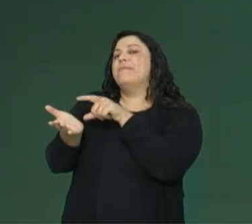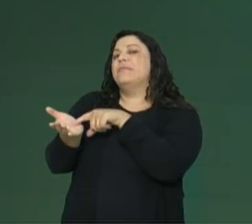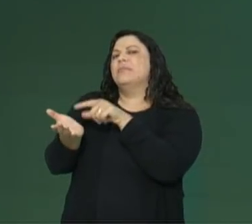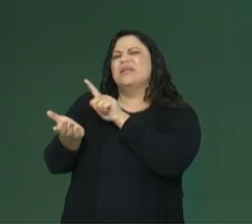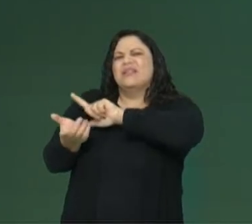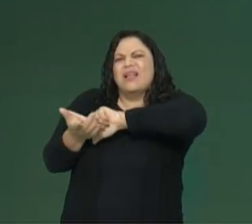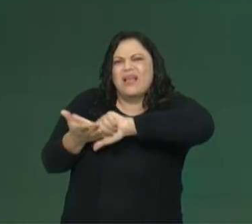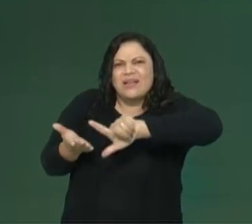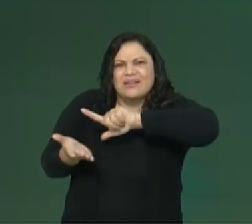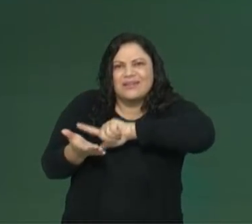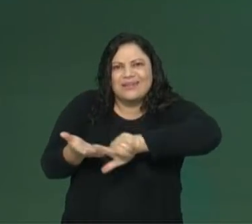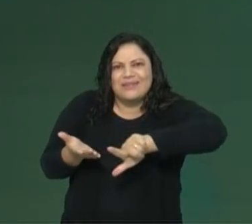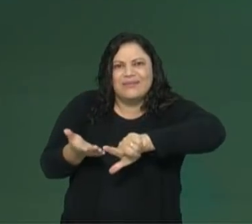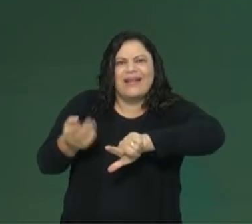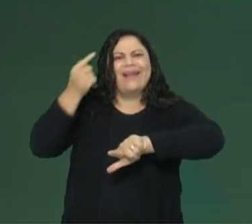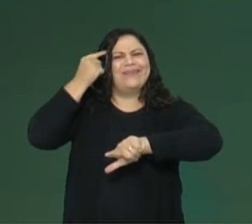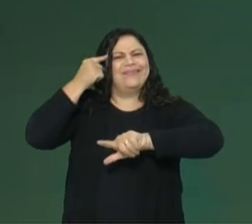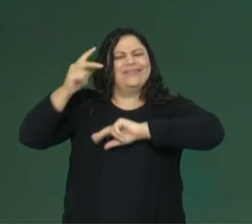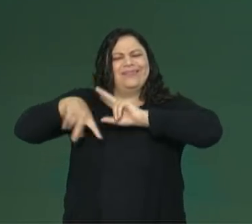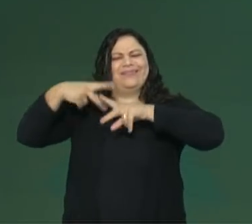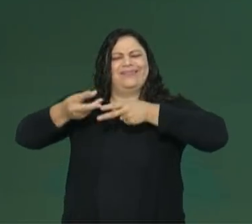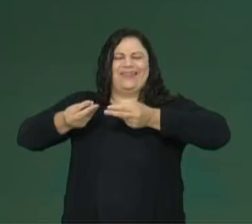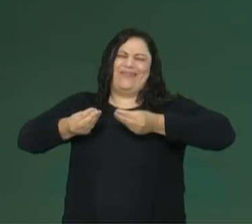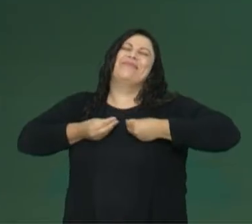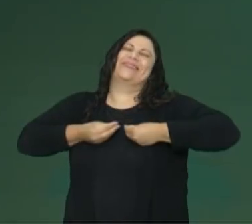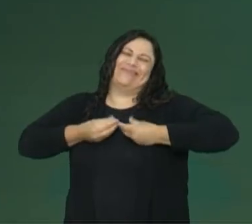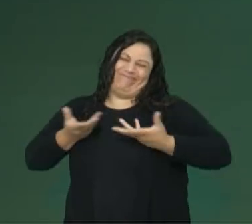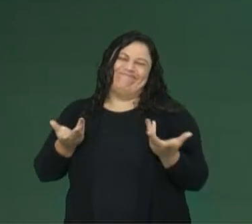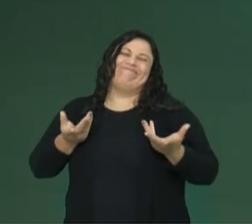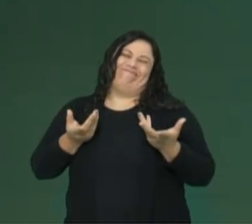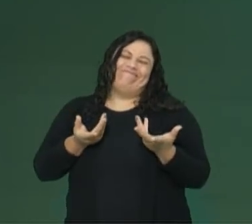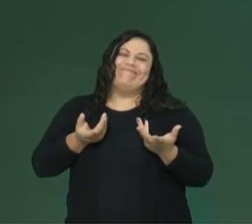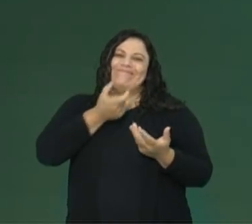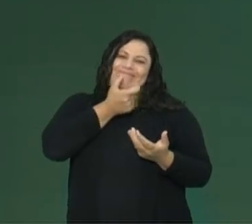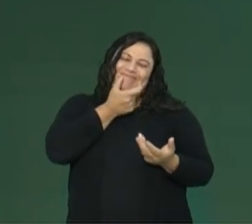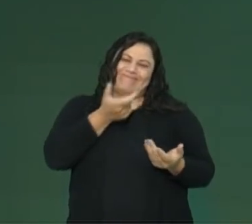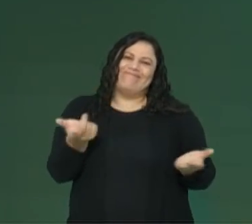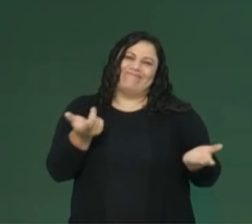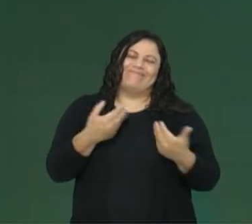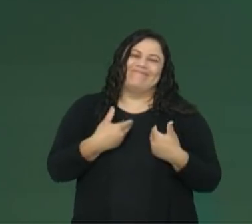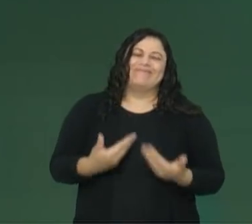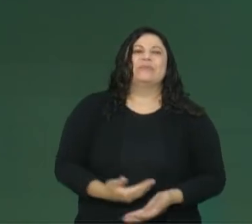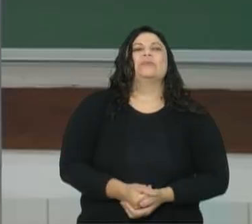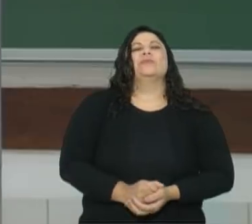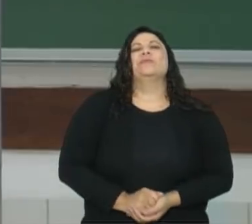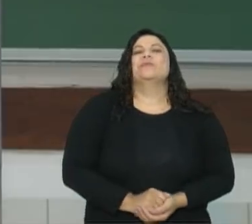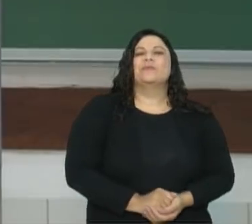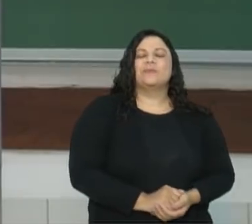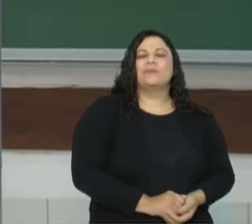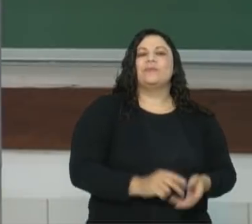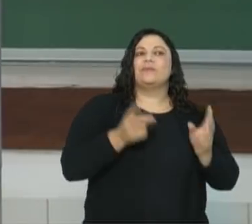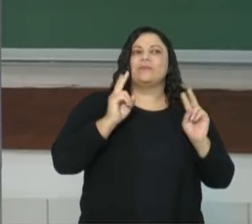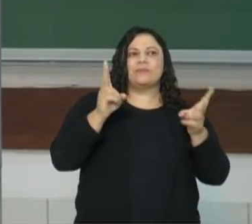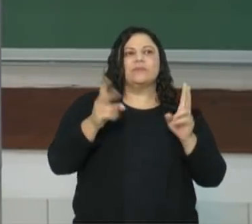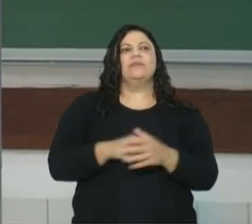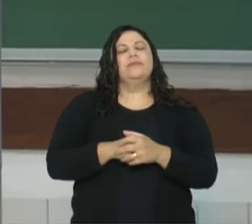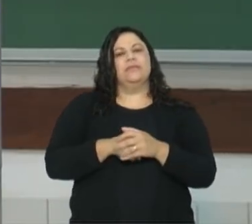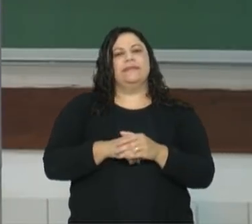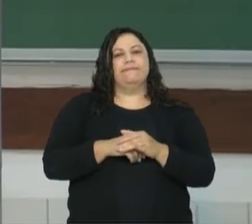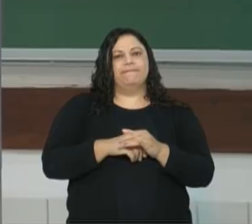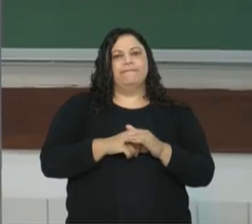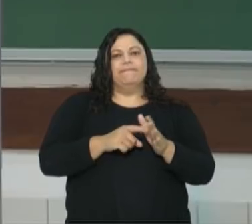pacote de bolacha e mandar para mim de presente? Tem que pensar em várias coisas. Continuando, pessoal. Bicho geográfico.